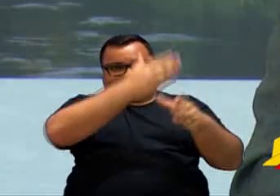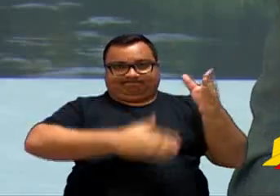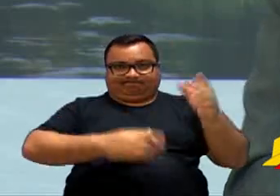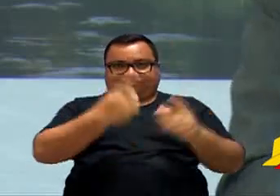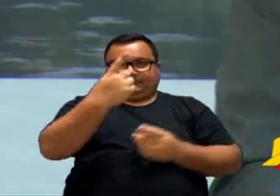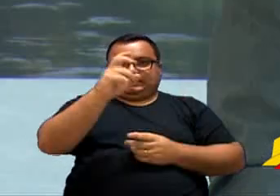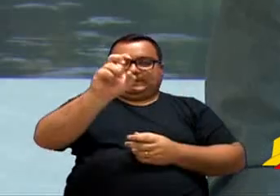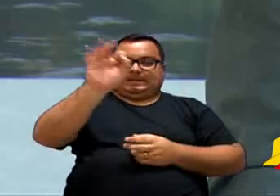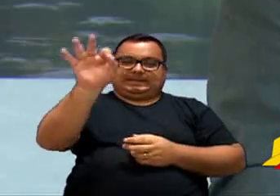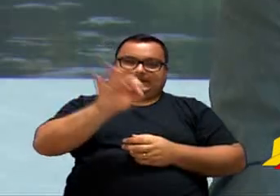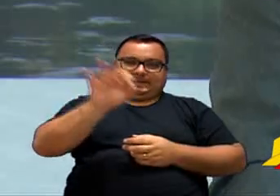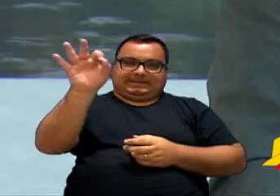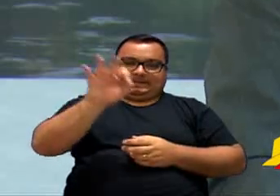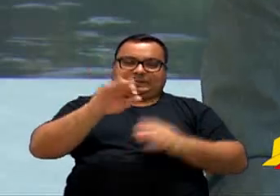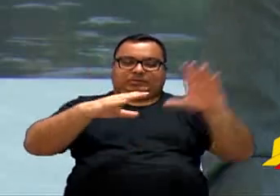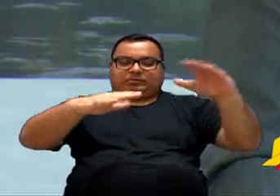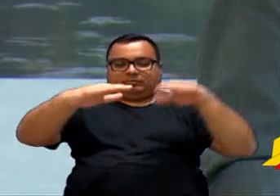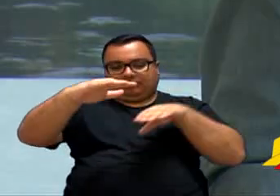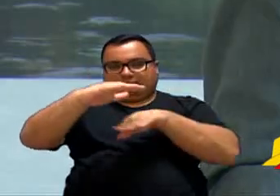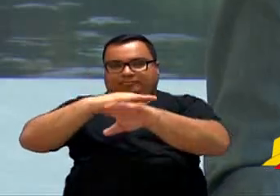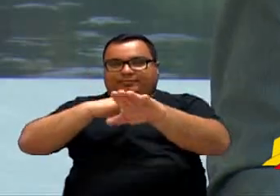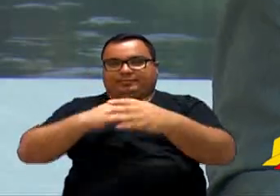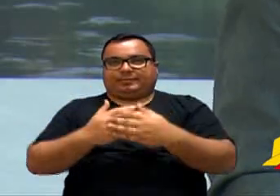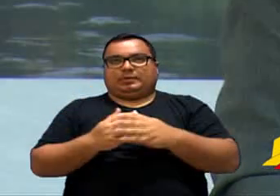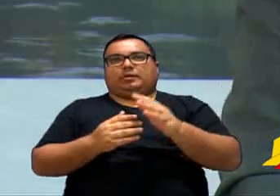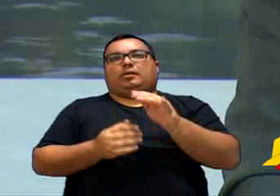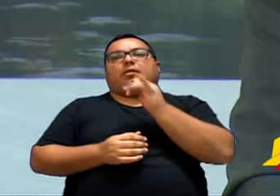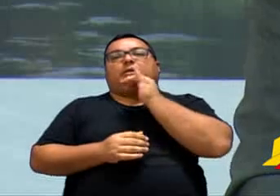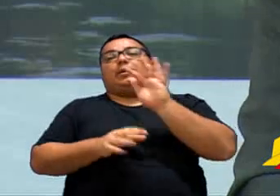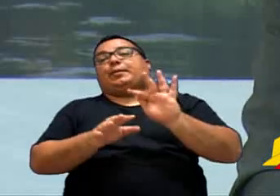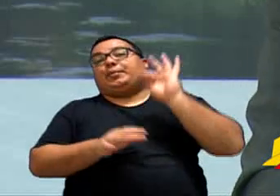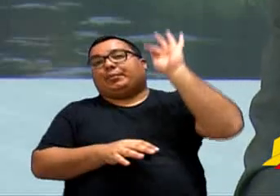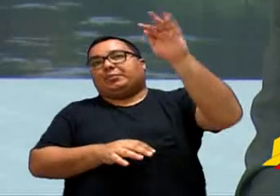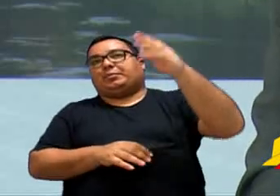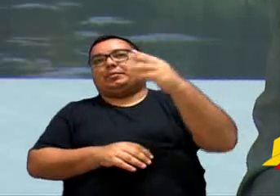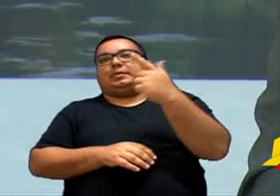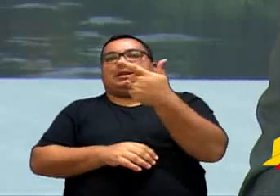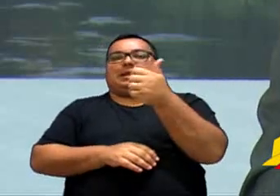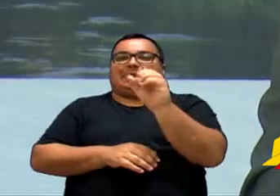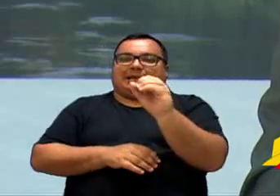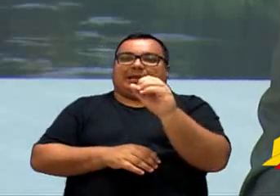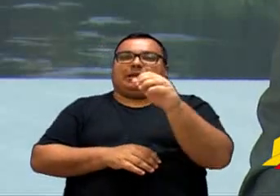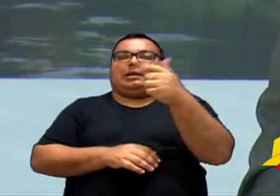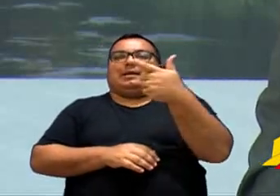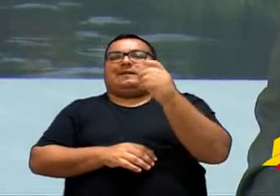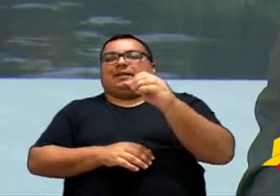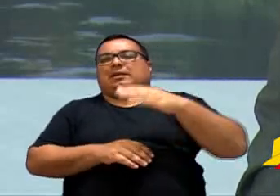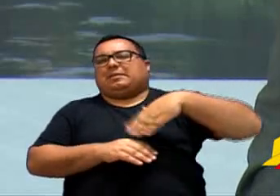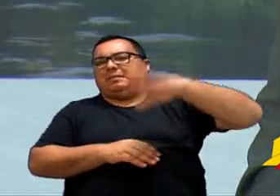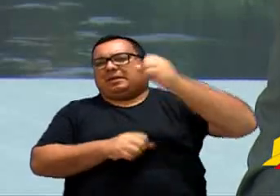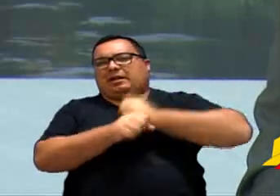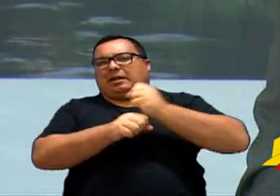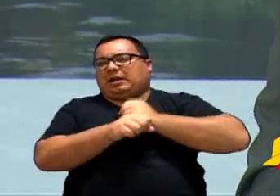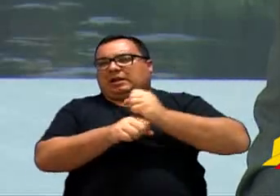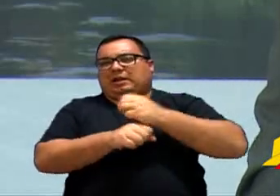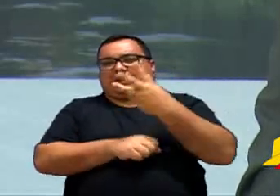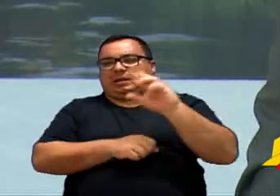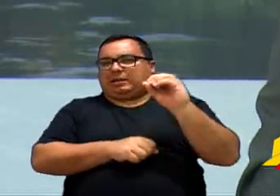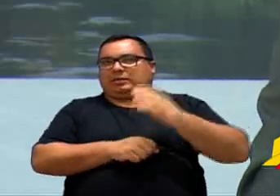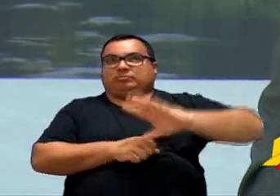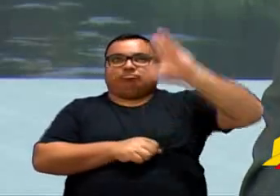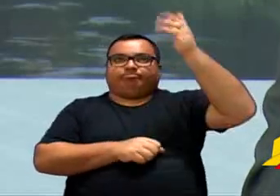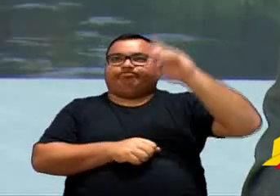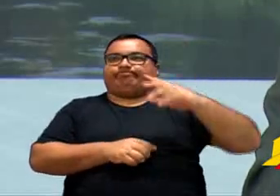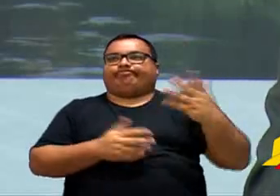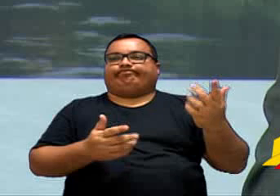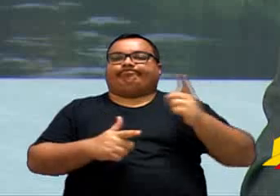fundo blindado para que, então, nós tenhamos daqui 10, 20, 30 anos uma reserva financeira, porque, no caso de uma